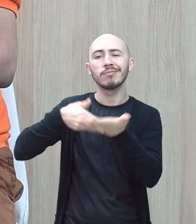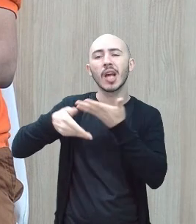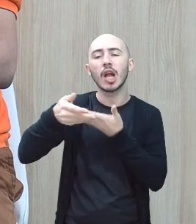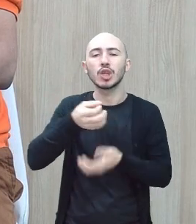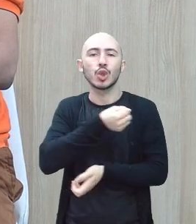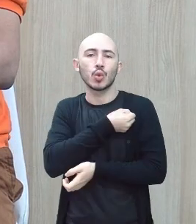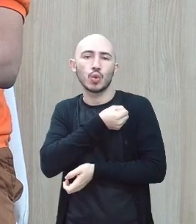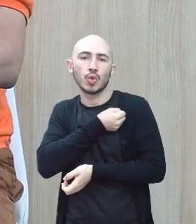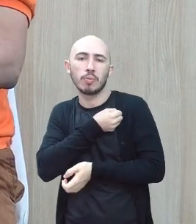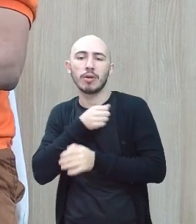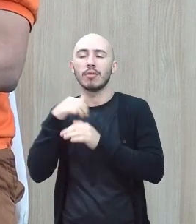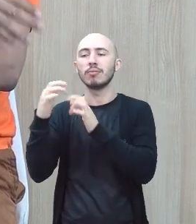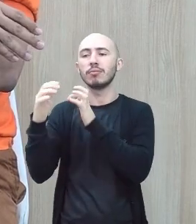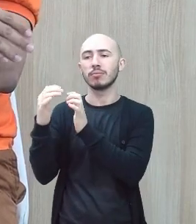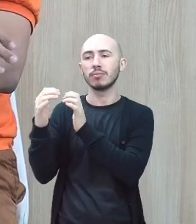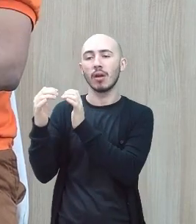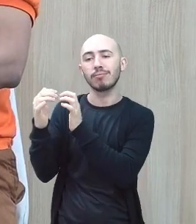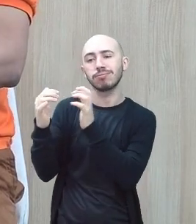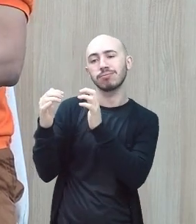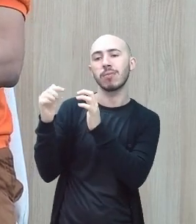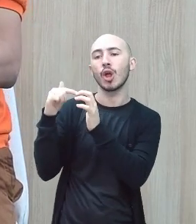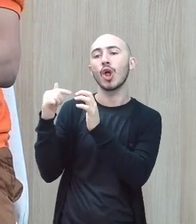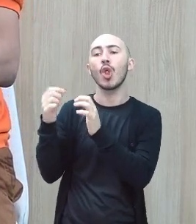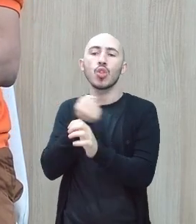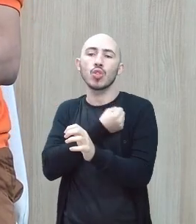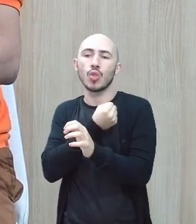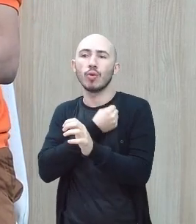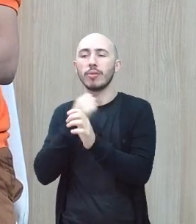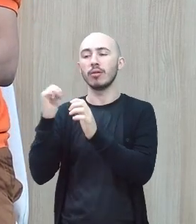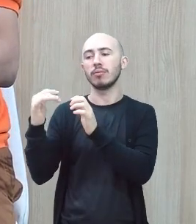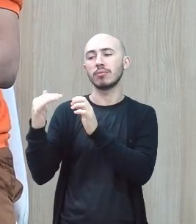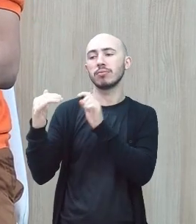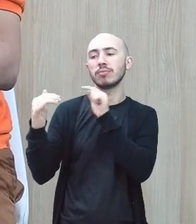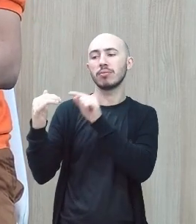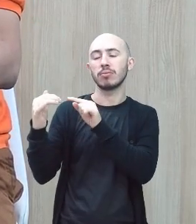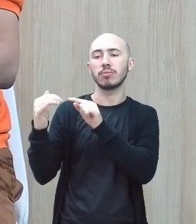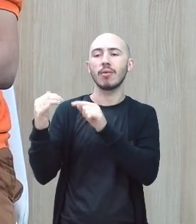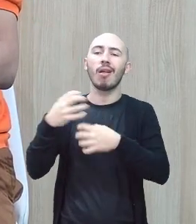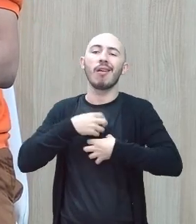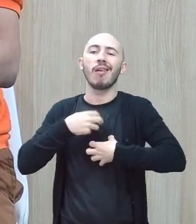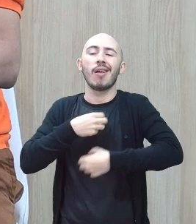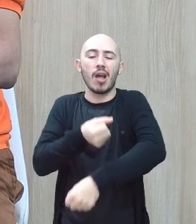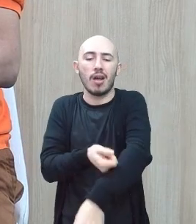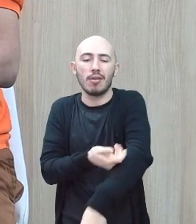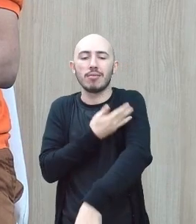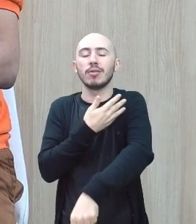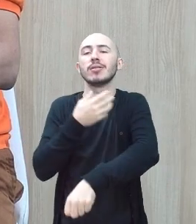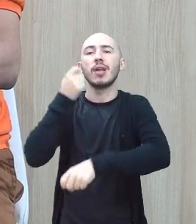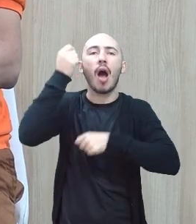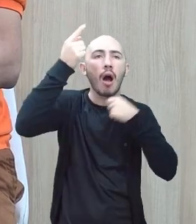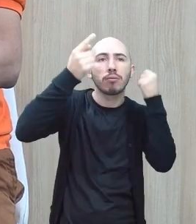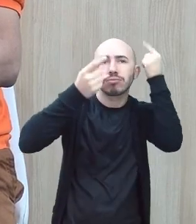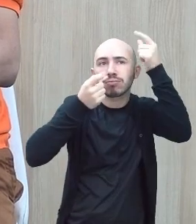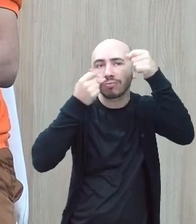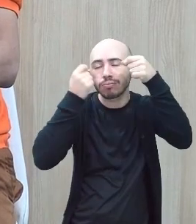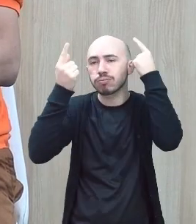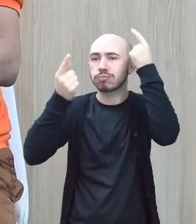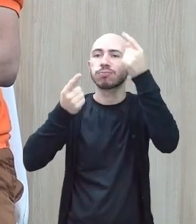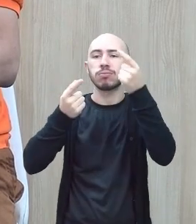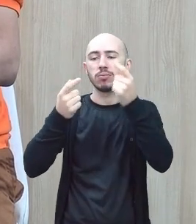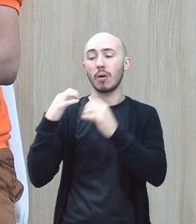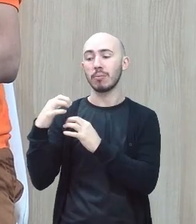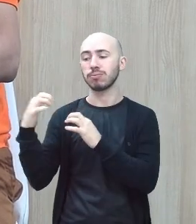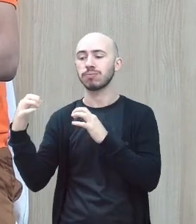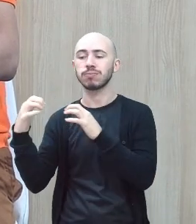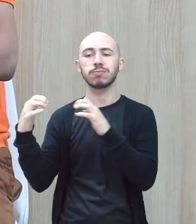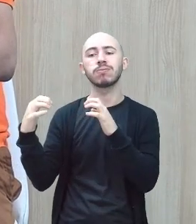mais para você ser uma pessoa mais dos números, ou você ter as superstições que vai envolver emoções, criatividade, imaginação, que vai ser